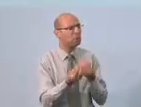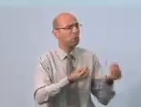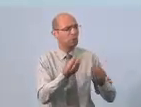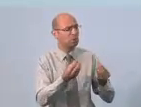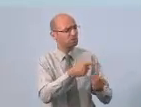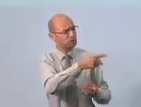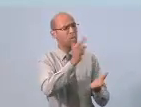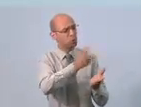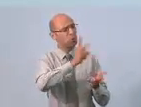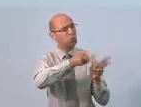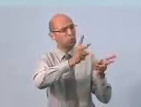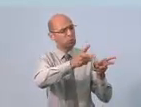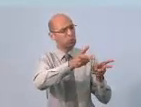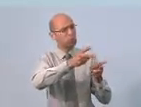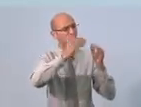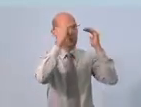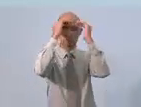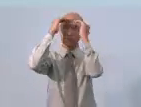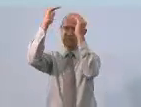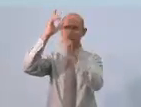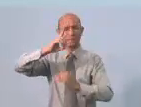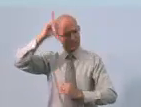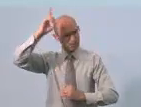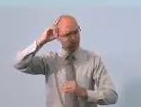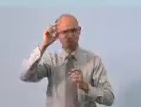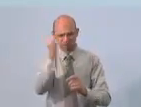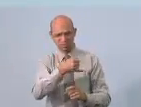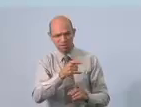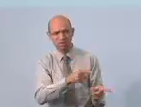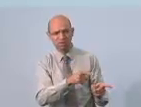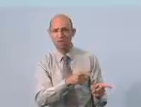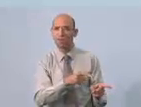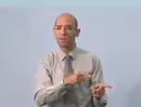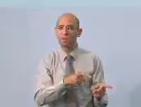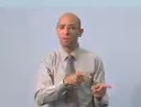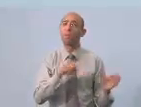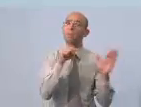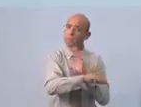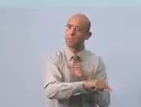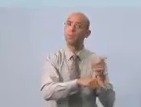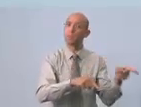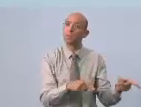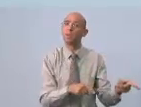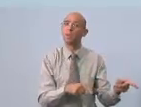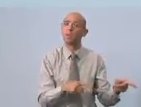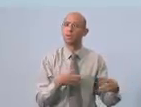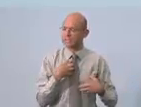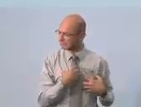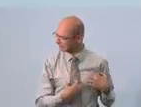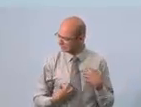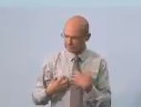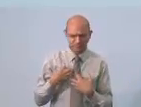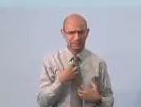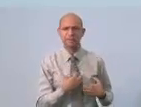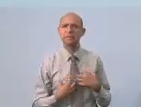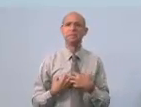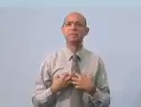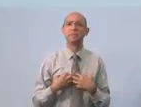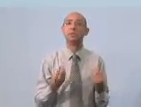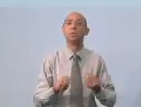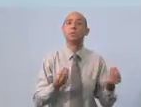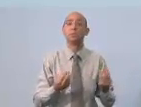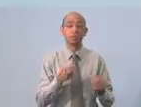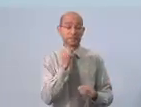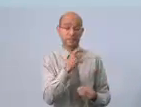continuar servindo e temendo a Deus, mesmo em meio a todo esse fracasso? Se eu